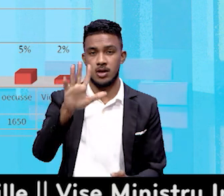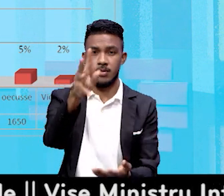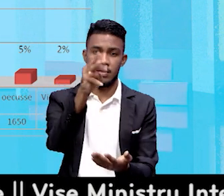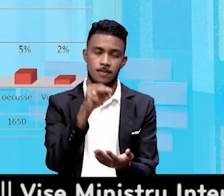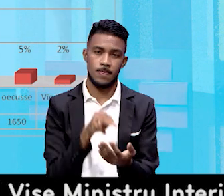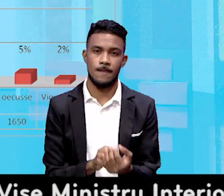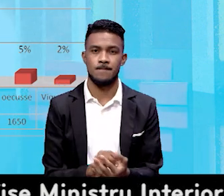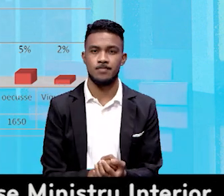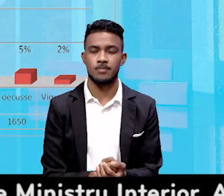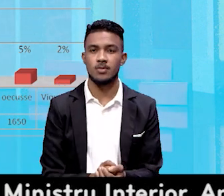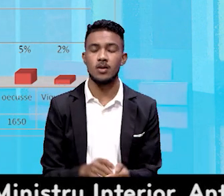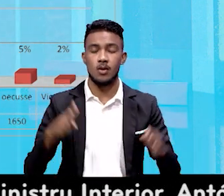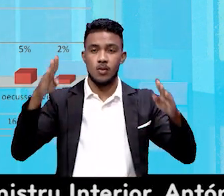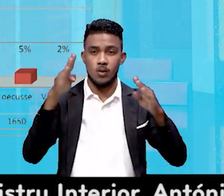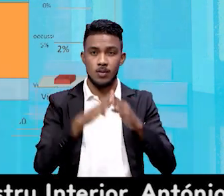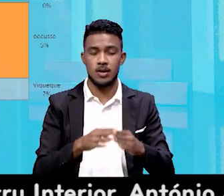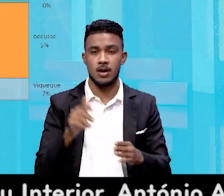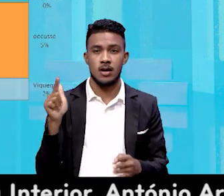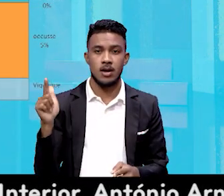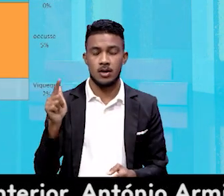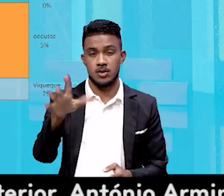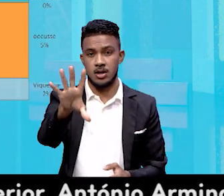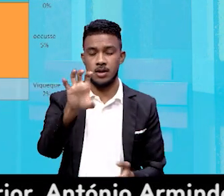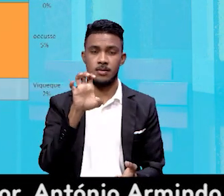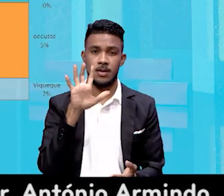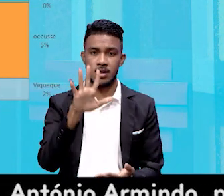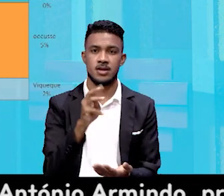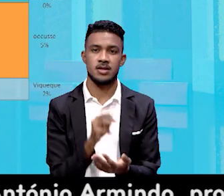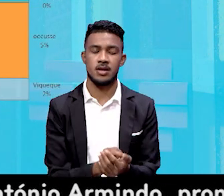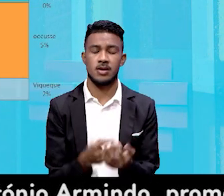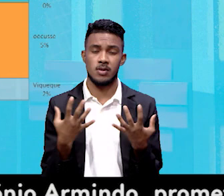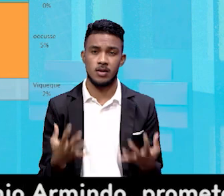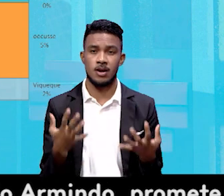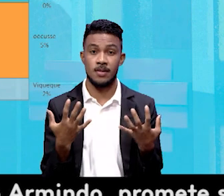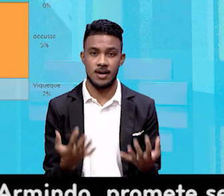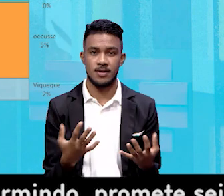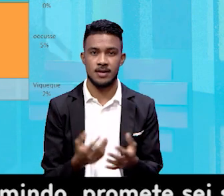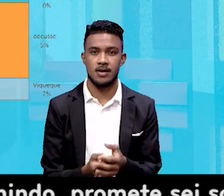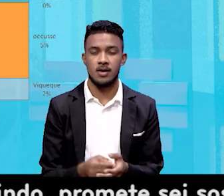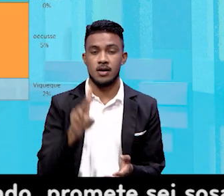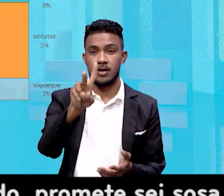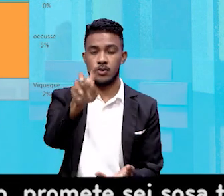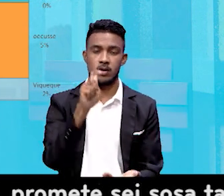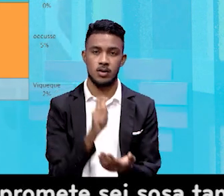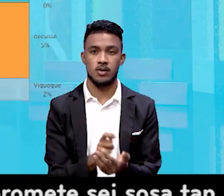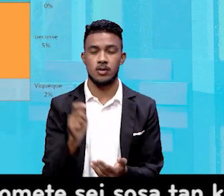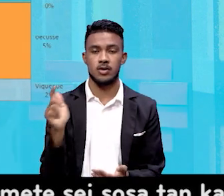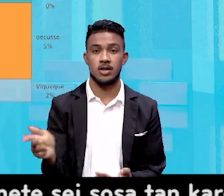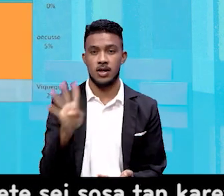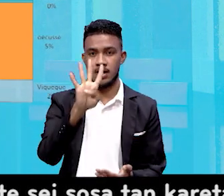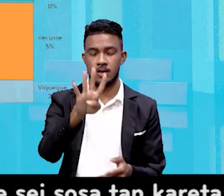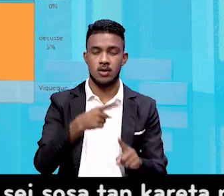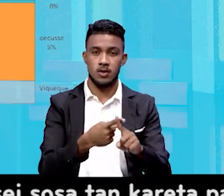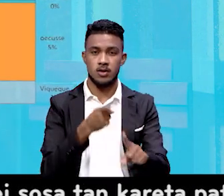grave, atos limarecem, ad natom, atos limarecem, no ad camang, Rihuntolo no Lurecem had. Usi